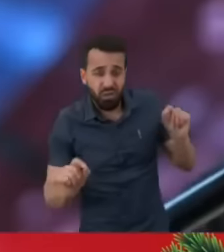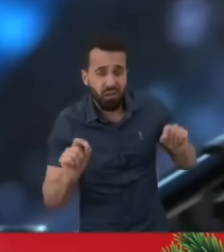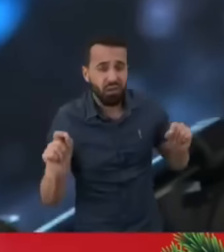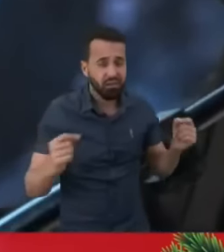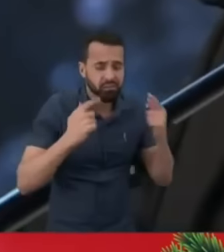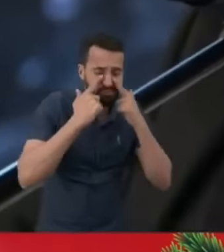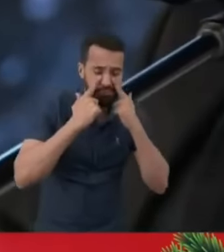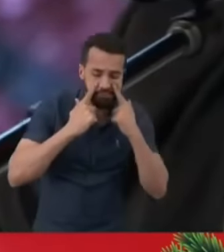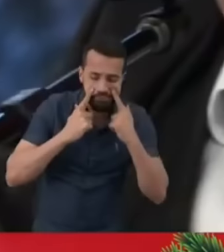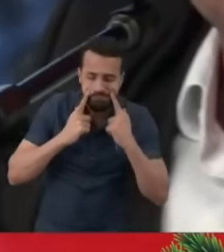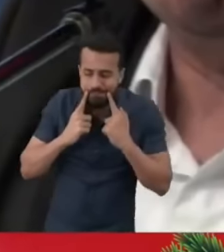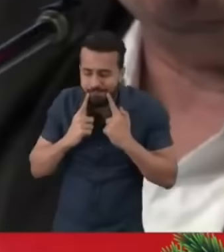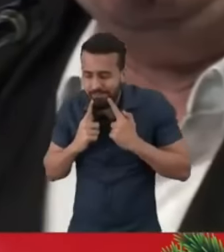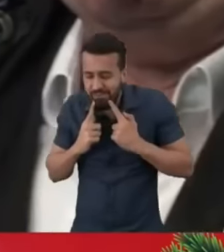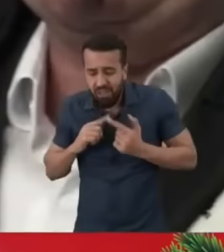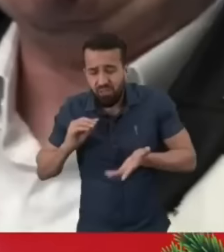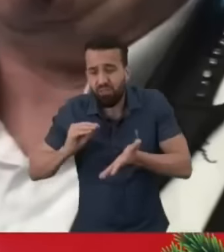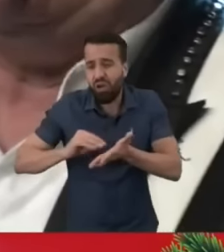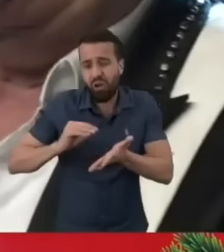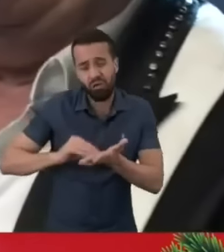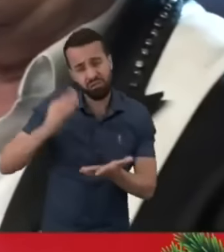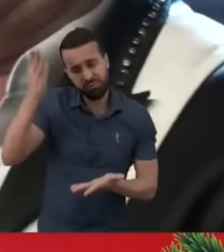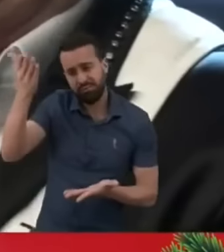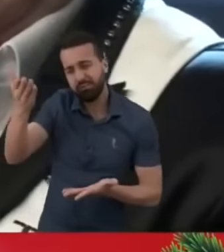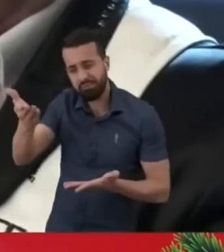coisas, eu choro por ti.